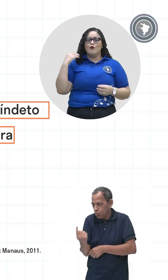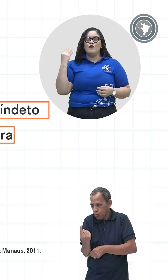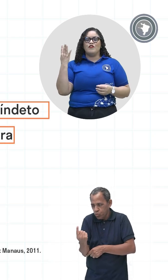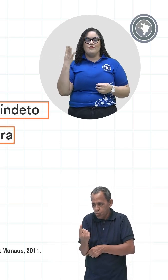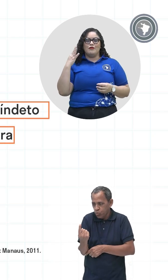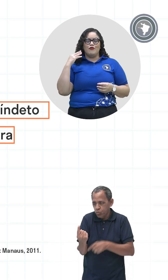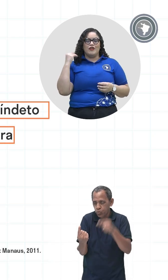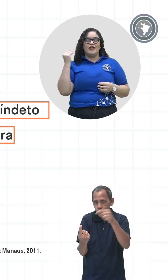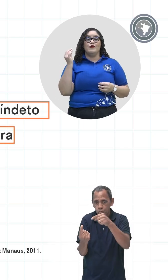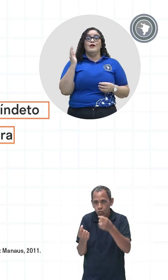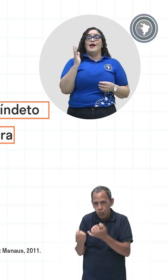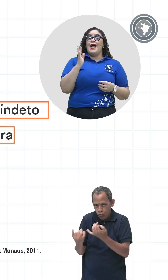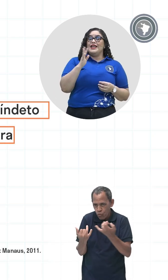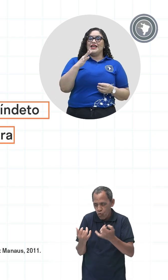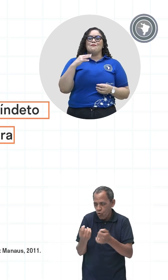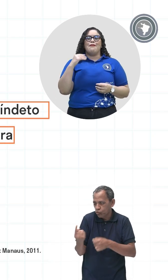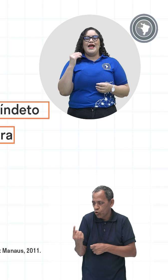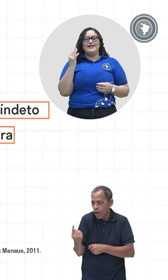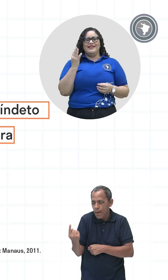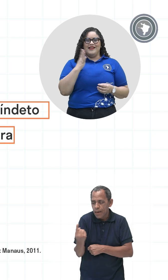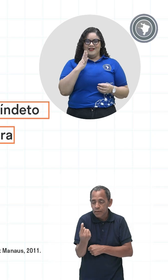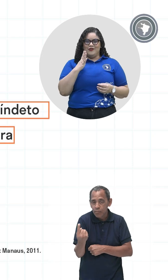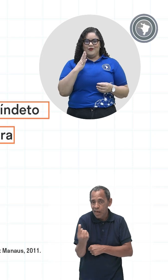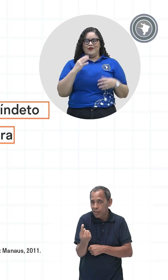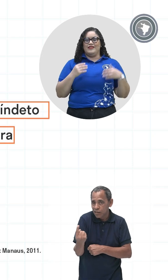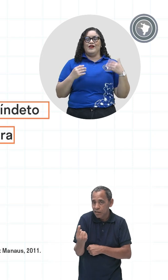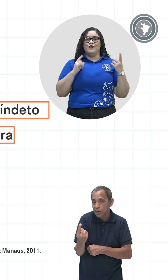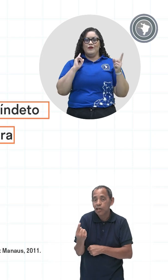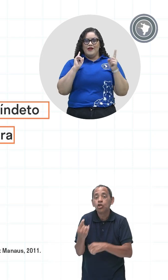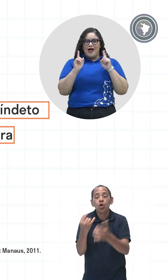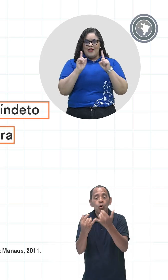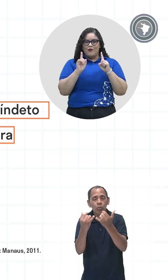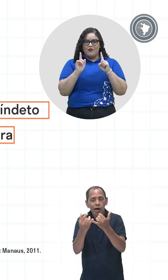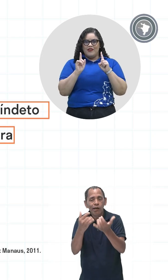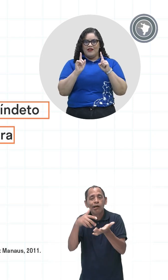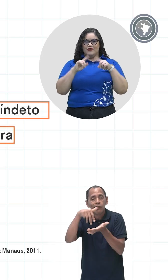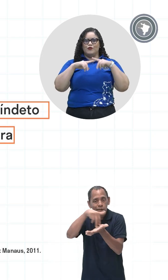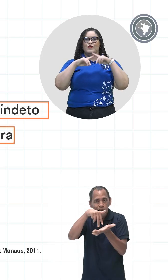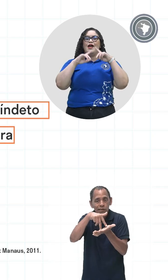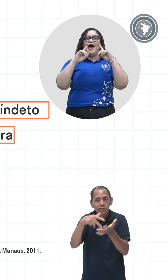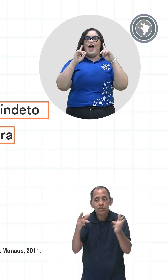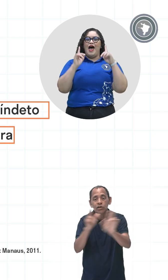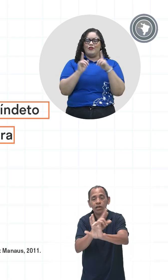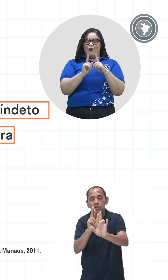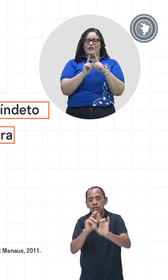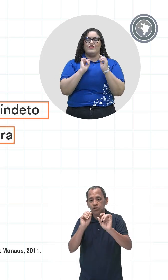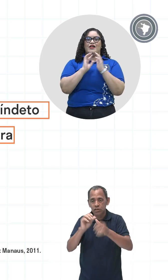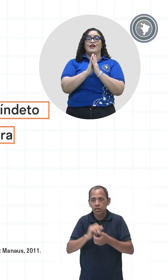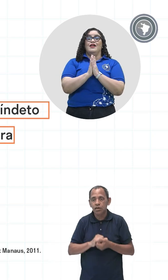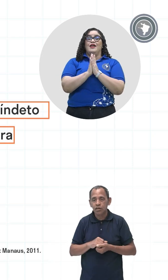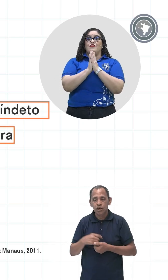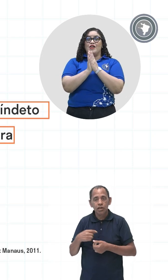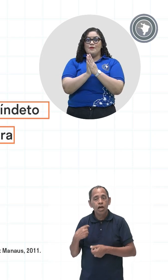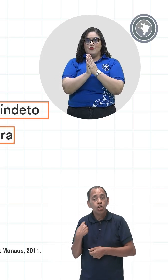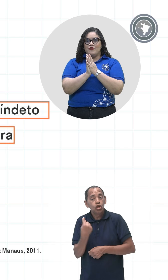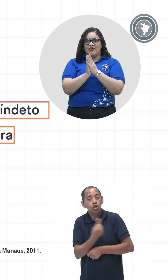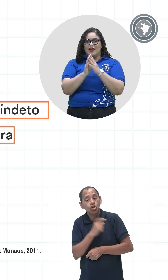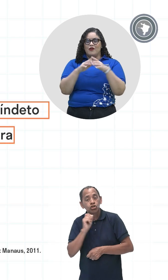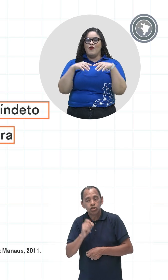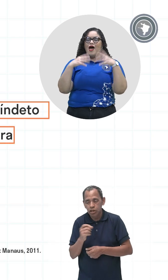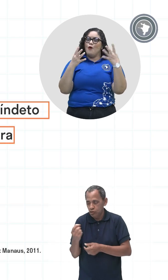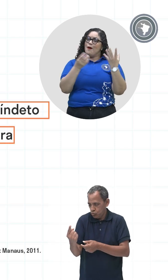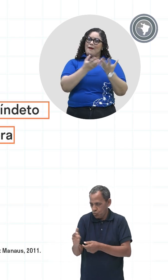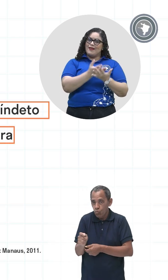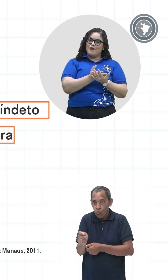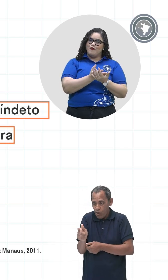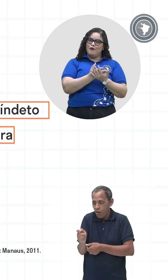É, de novo, a chama do isqueiro ali, bailando. Então, associando a nossa chama do